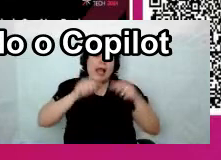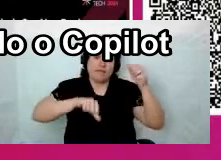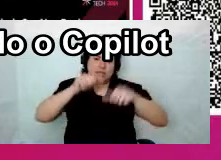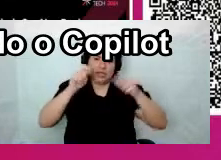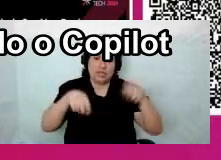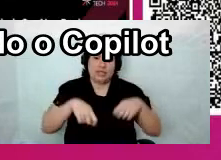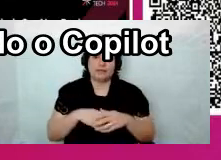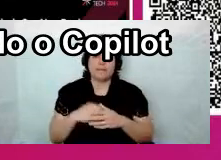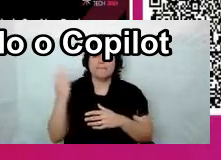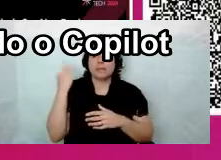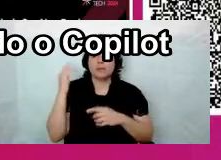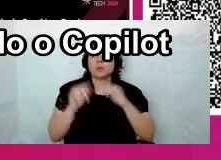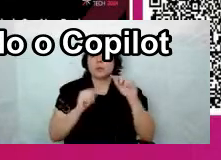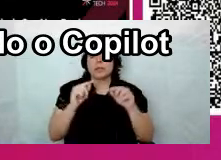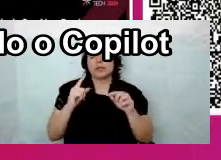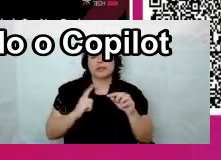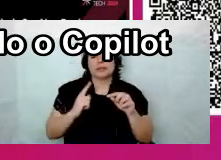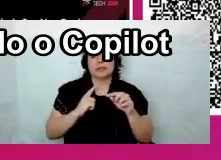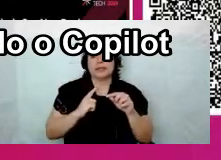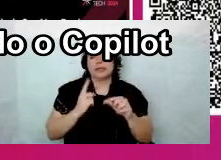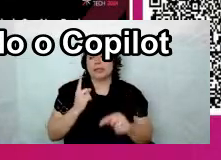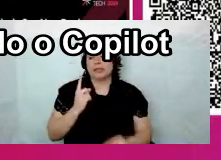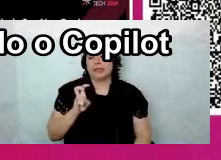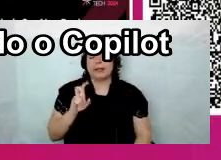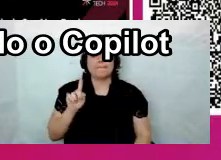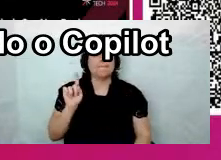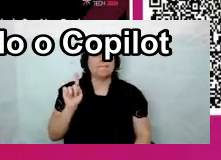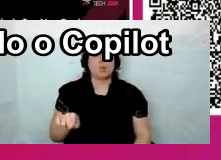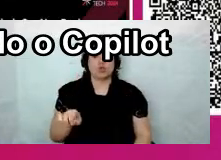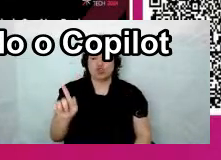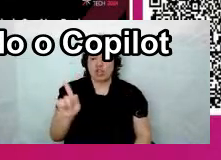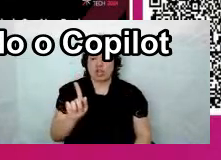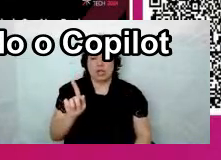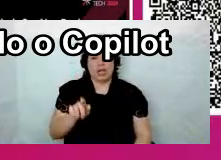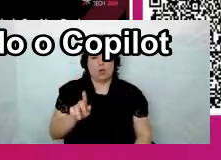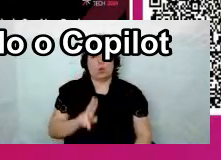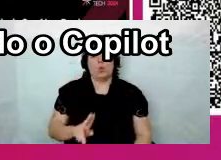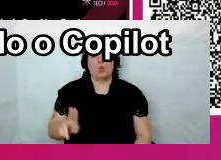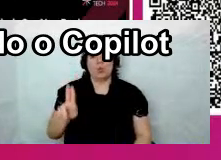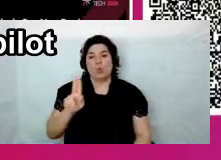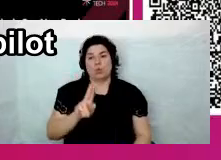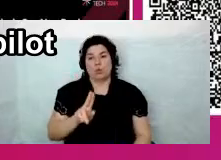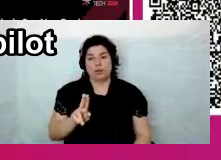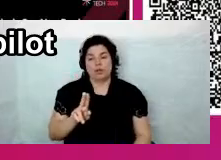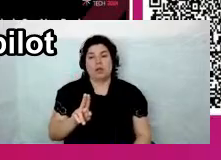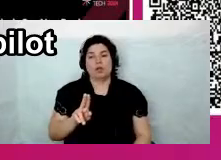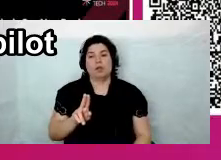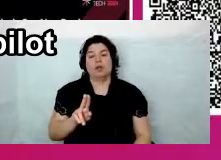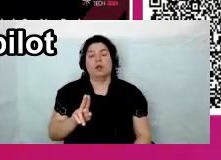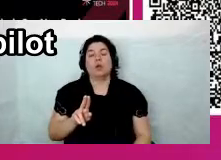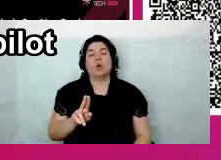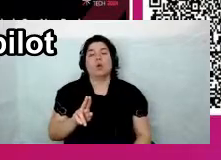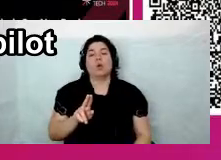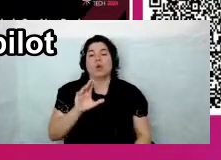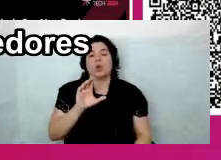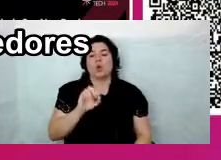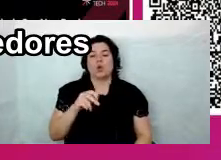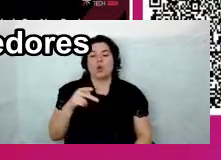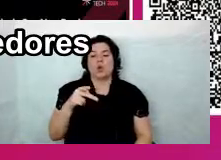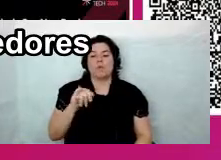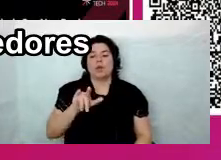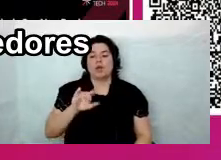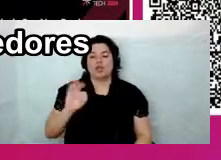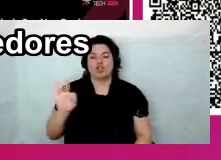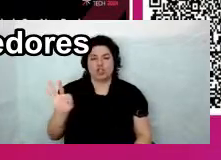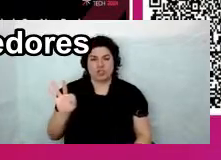tinha 15 mil gerentes usando o Copilot, usando a Bia como um Copilot,